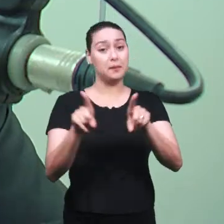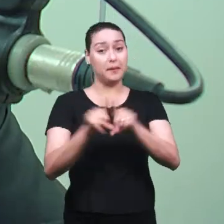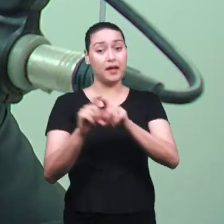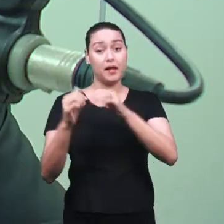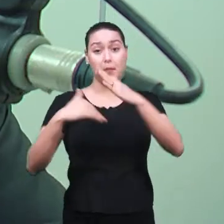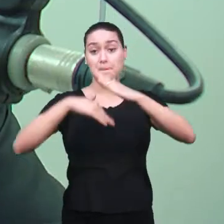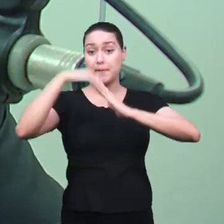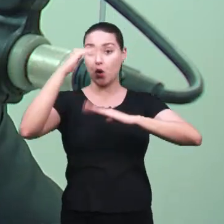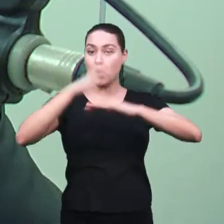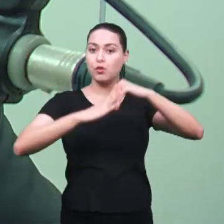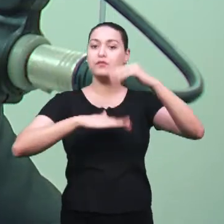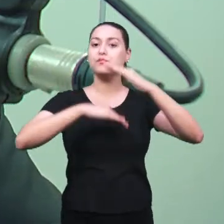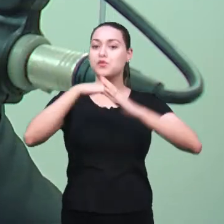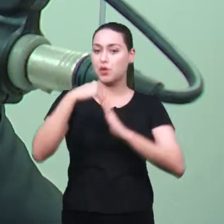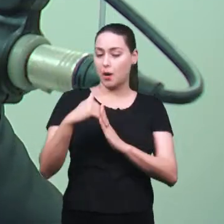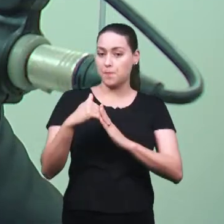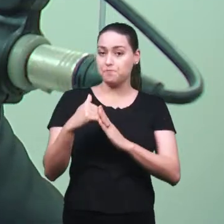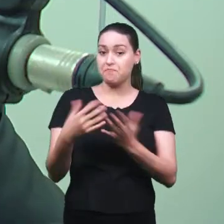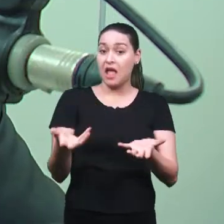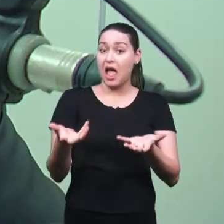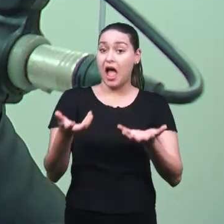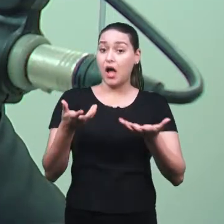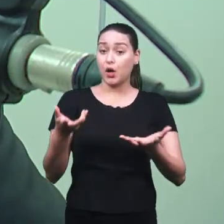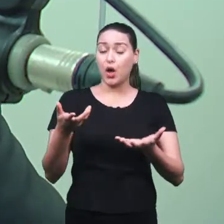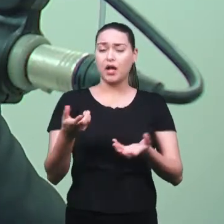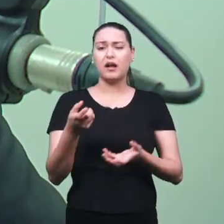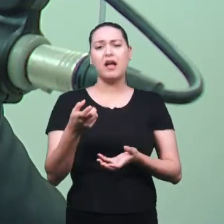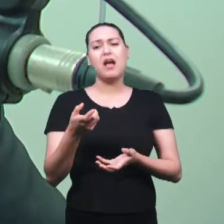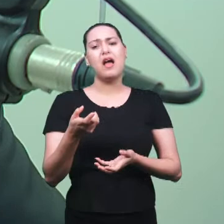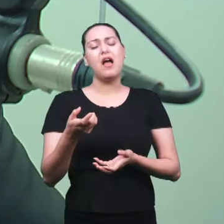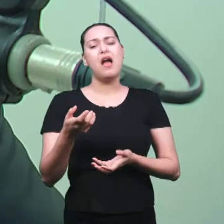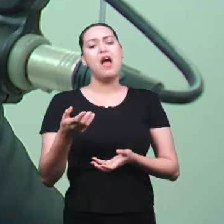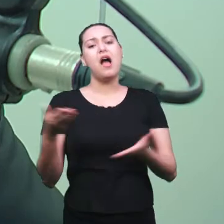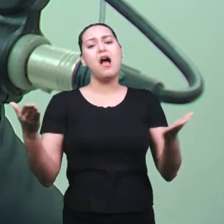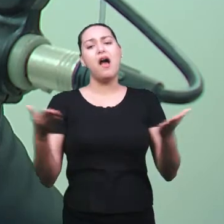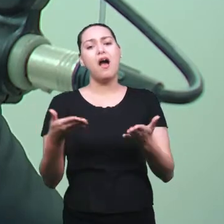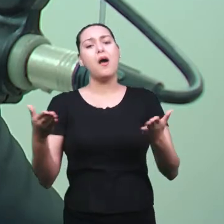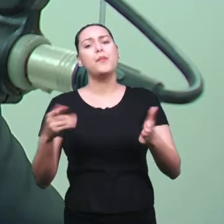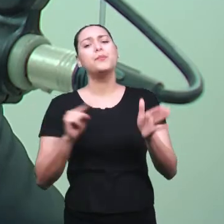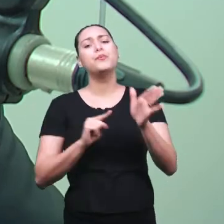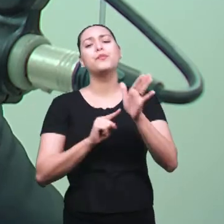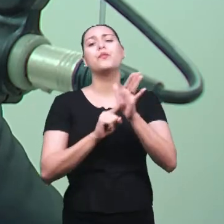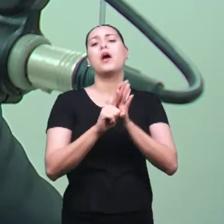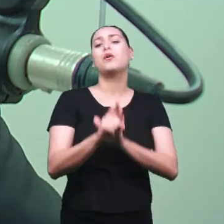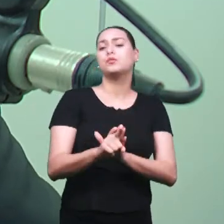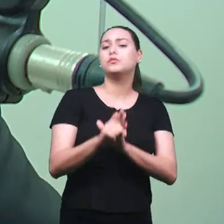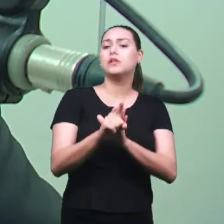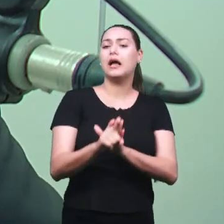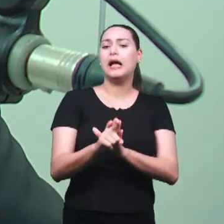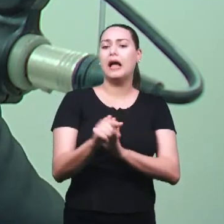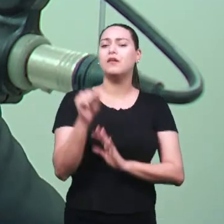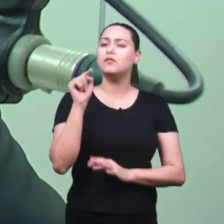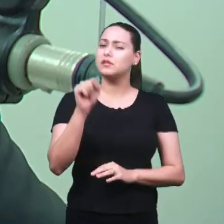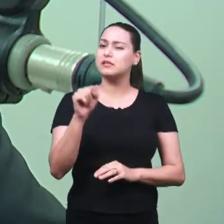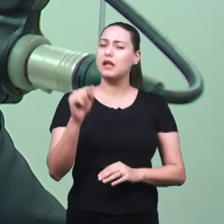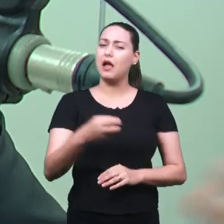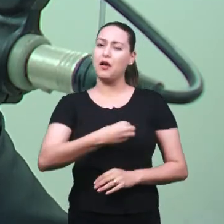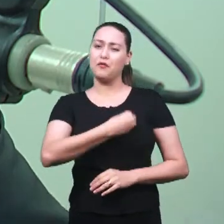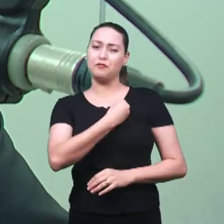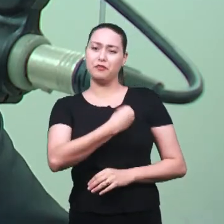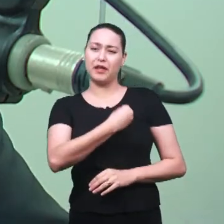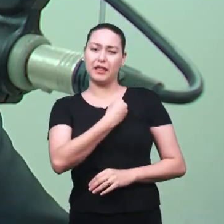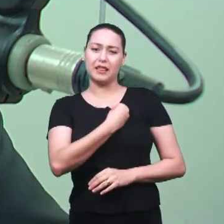Até eu queria agora passar isso. Pastor Ricardo Bravin tem uma vida profissional bem agitada, né? Que vai